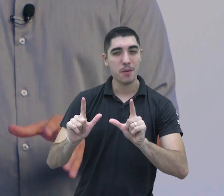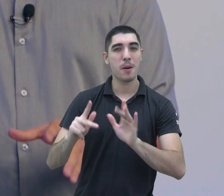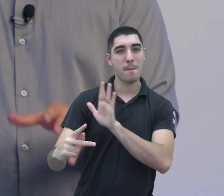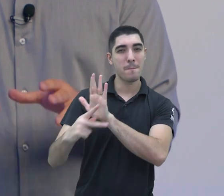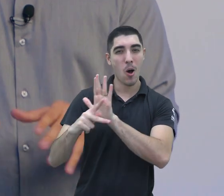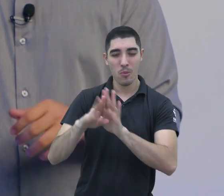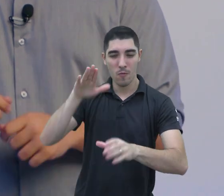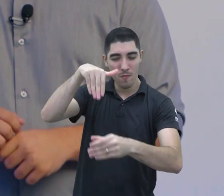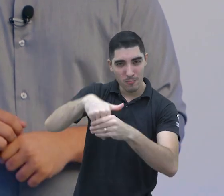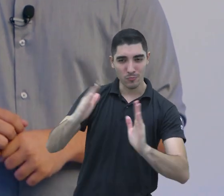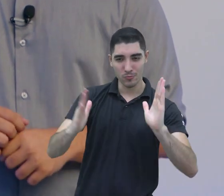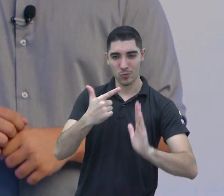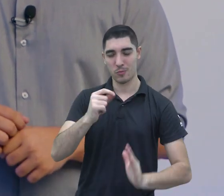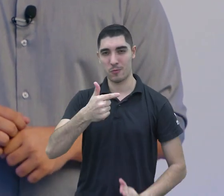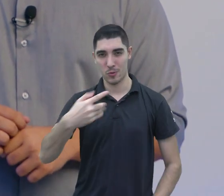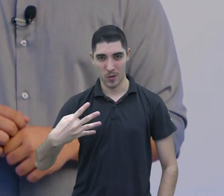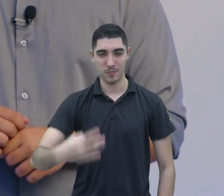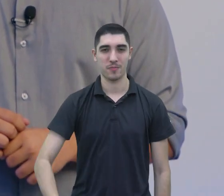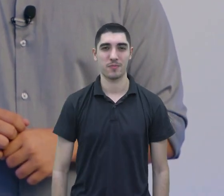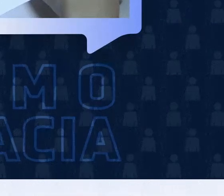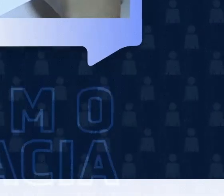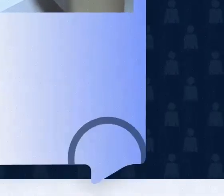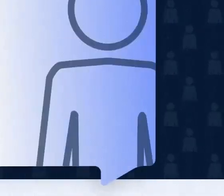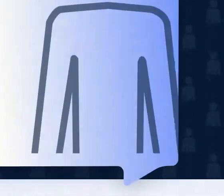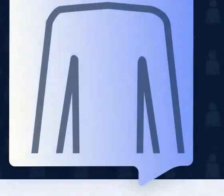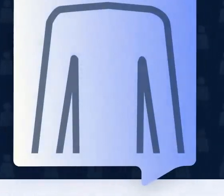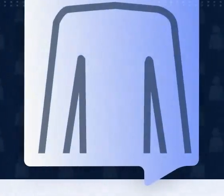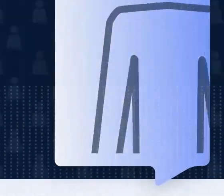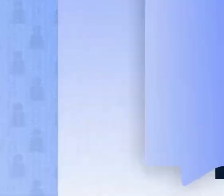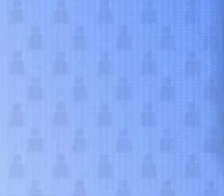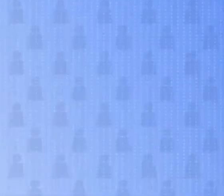nosso quadro Eleições 2024.